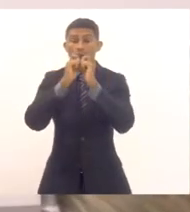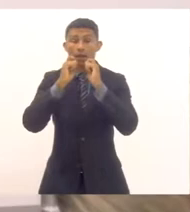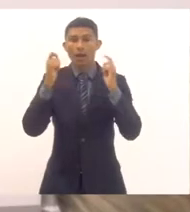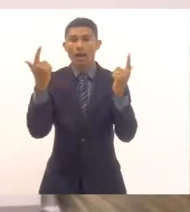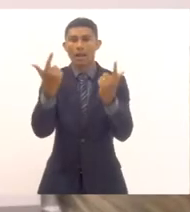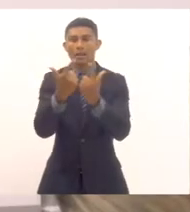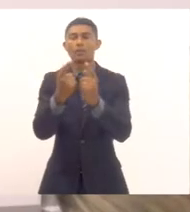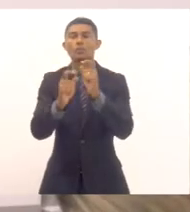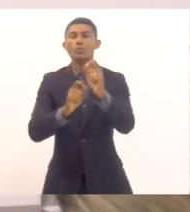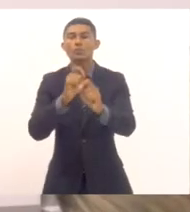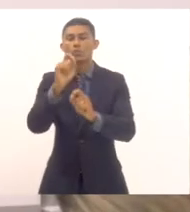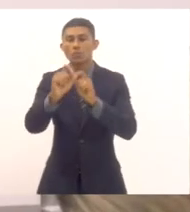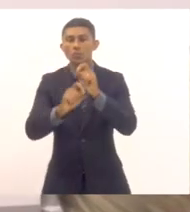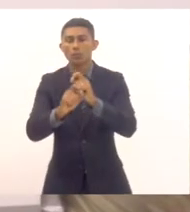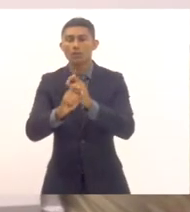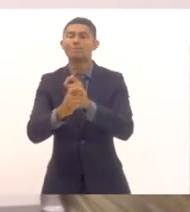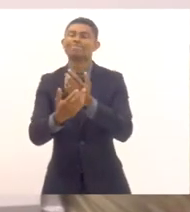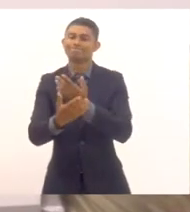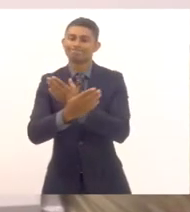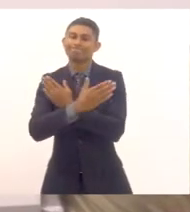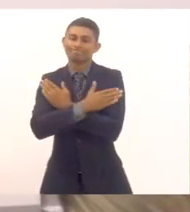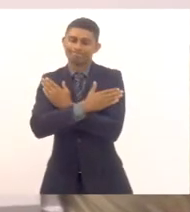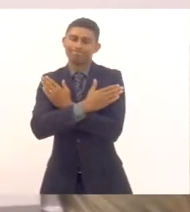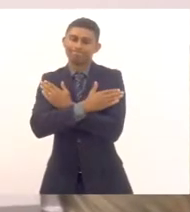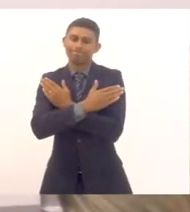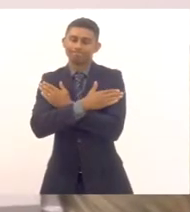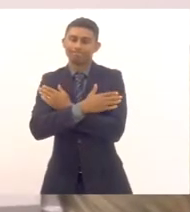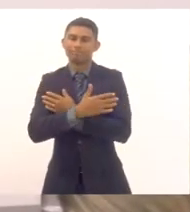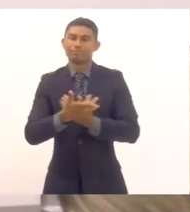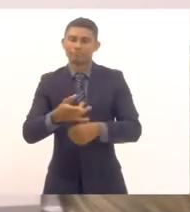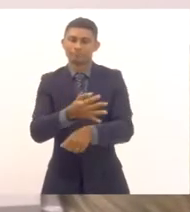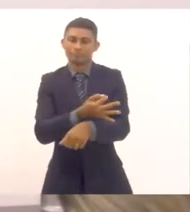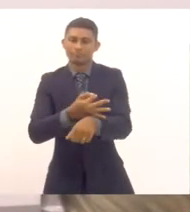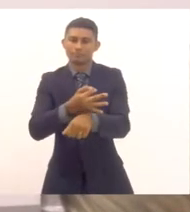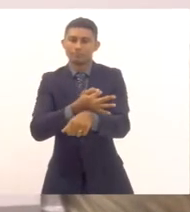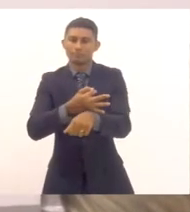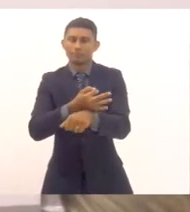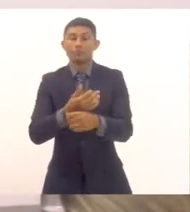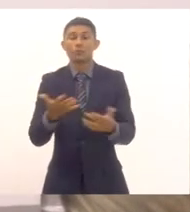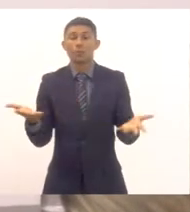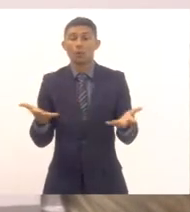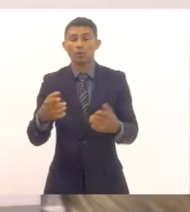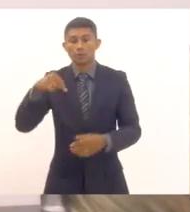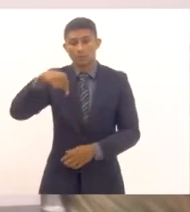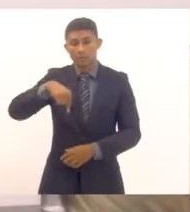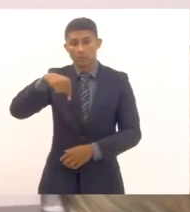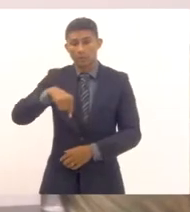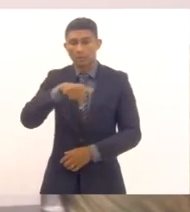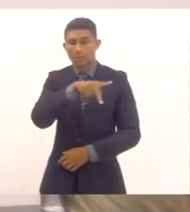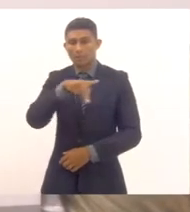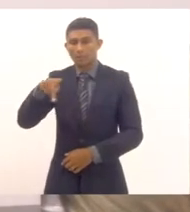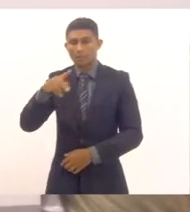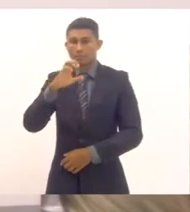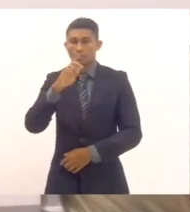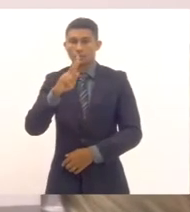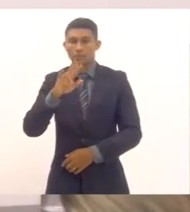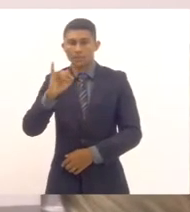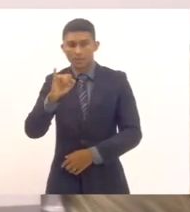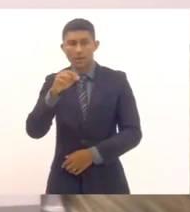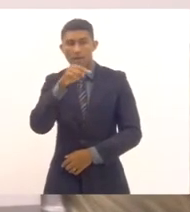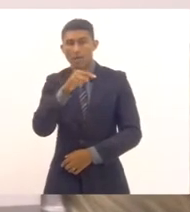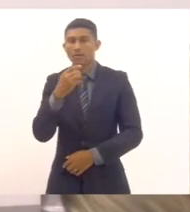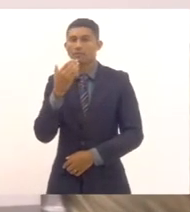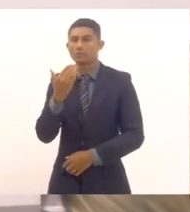está de recesso portanto quando hoje a presidente da CPI faz um requerimento